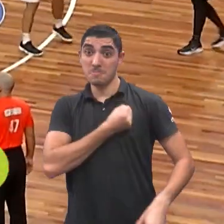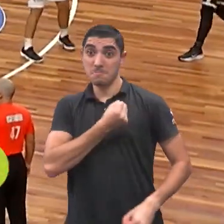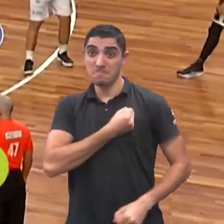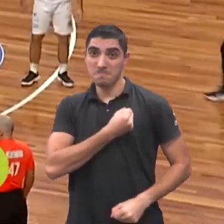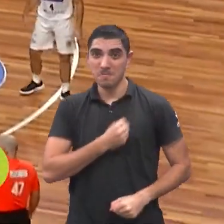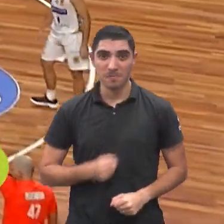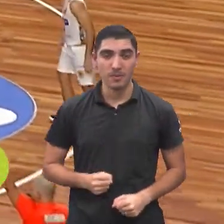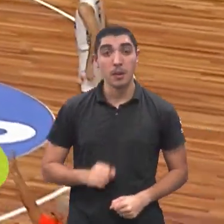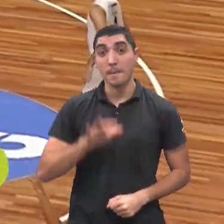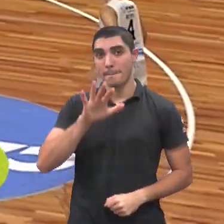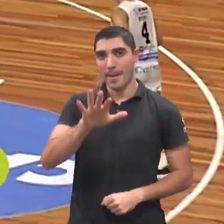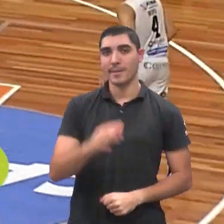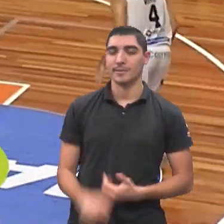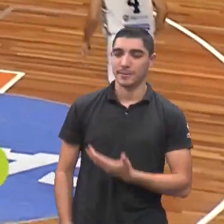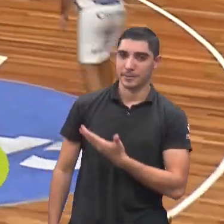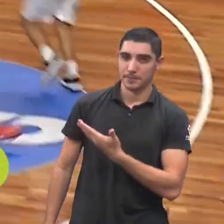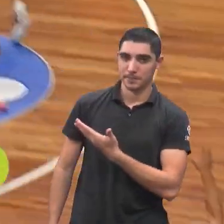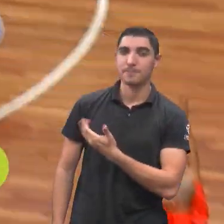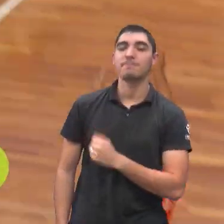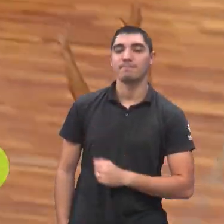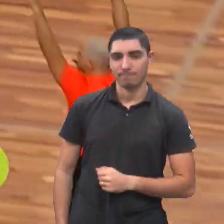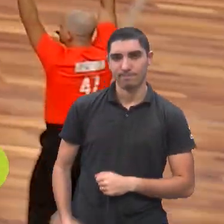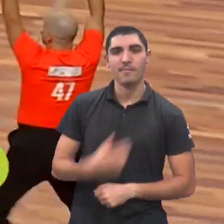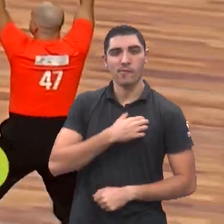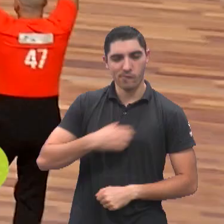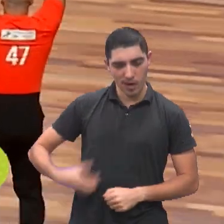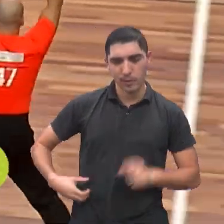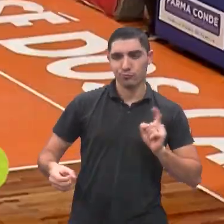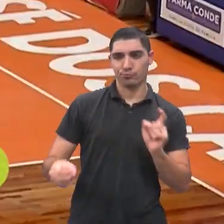Mas o Vasco também guardava suas bolas de 3.